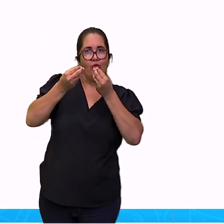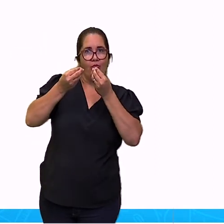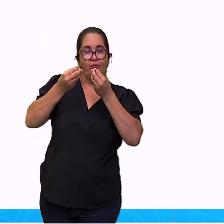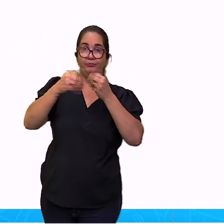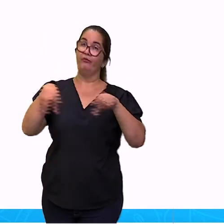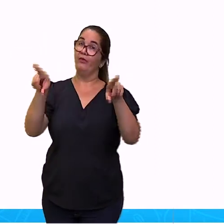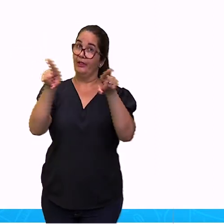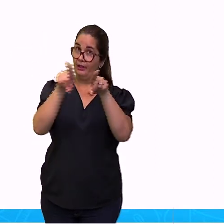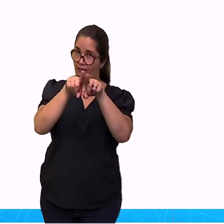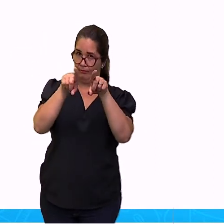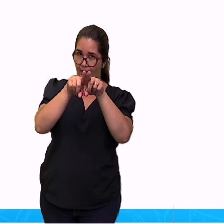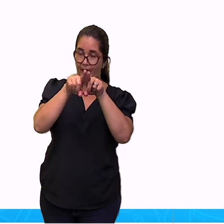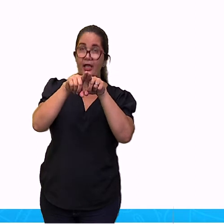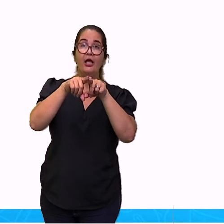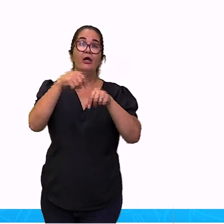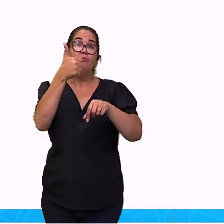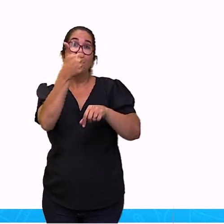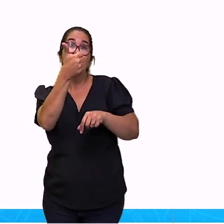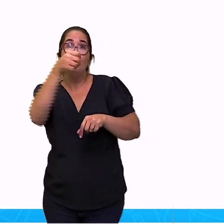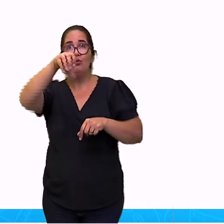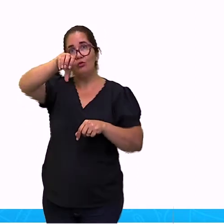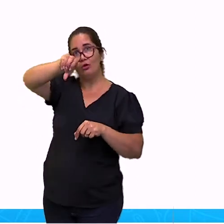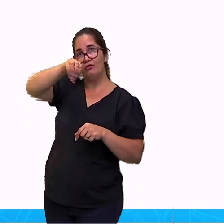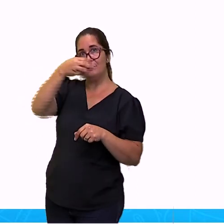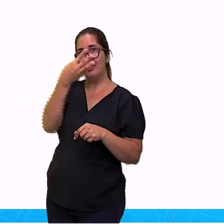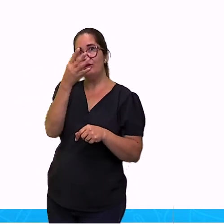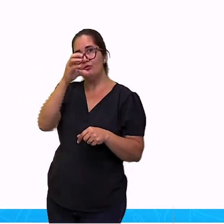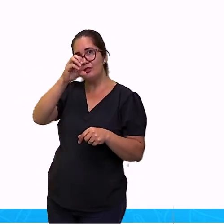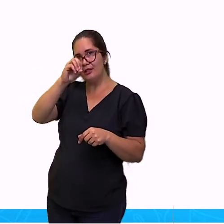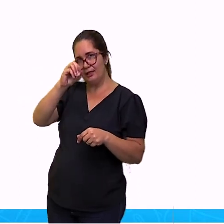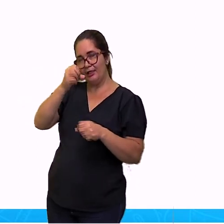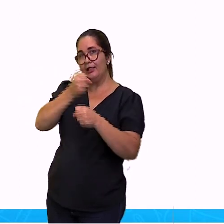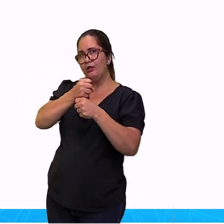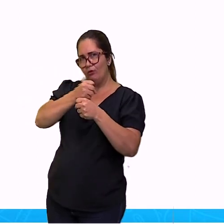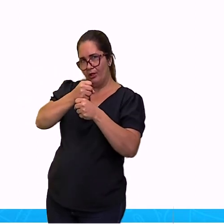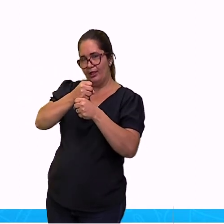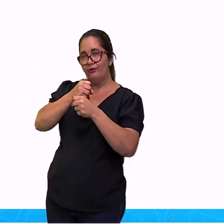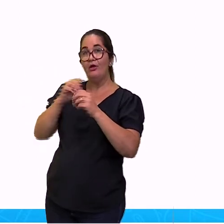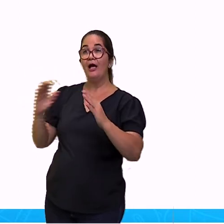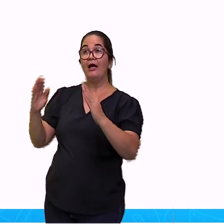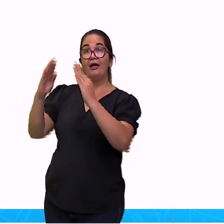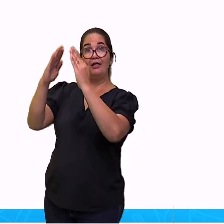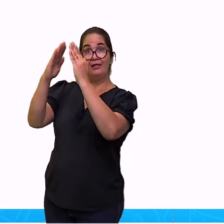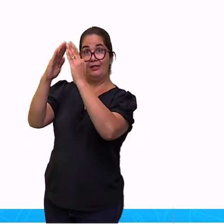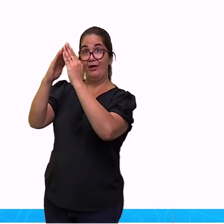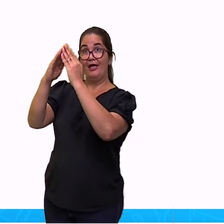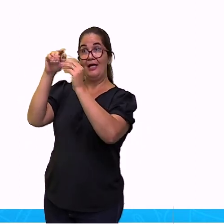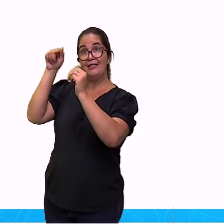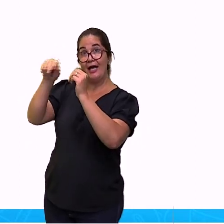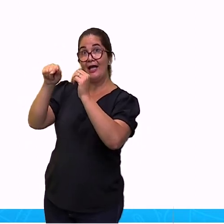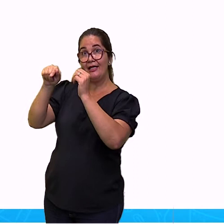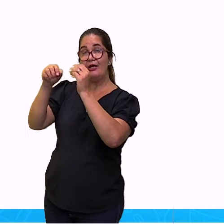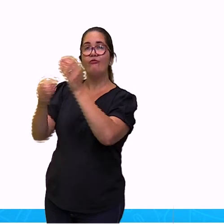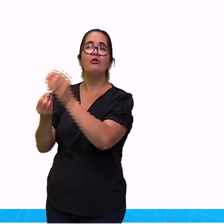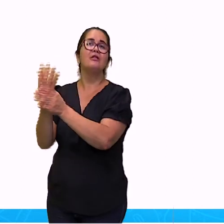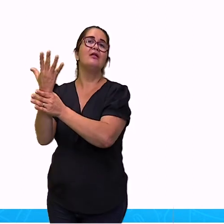foi em 1930 que surgiu aqui no Brasil a primeira escola de balé. A dança é uma